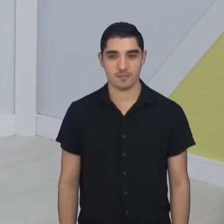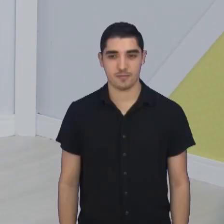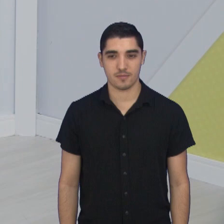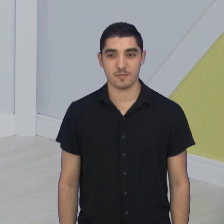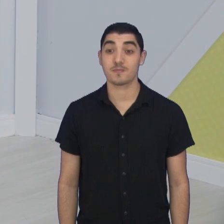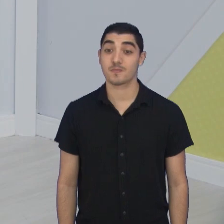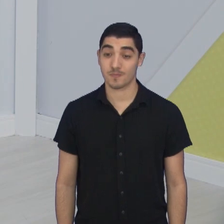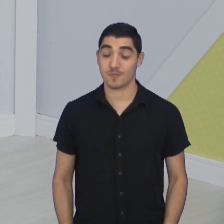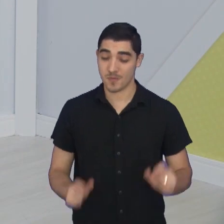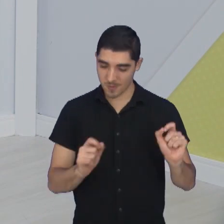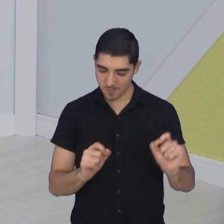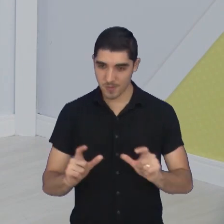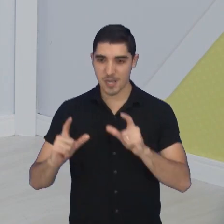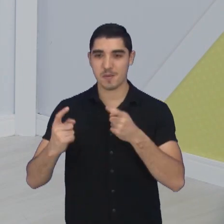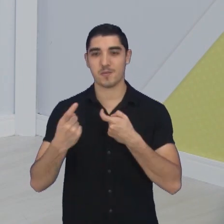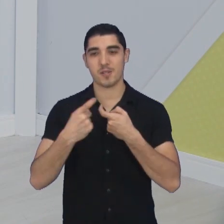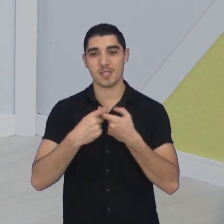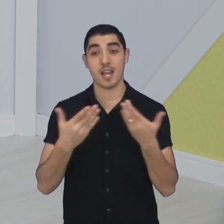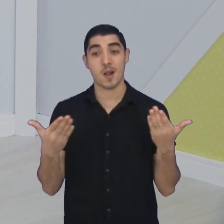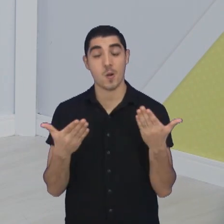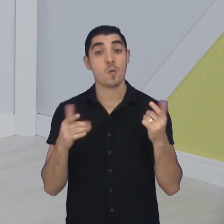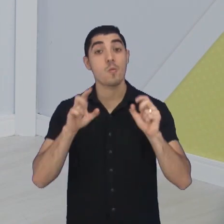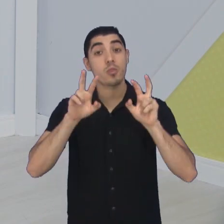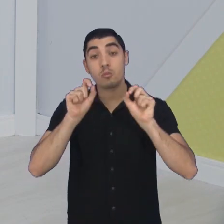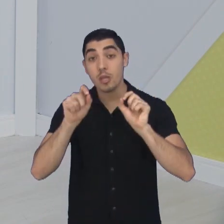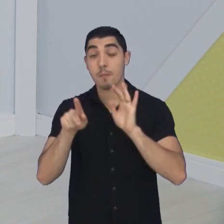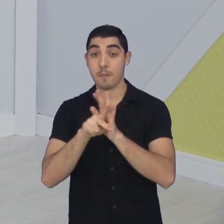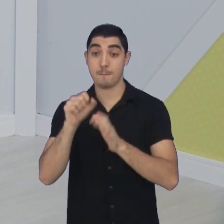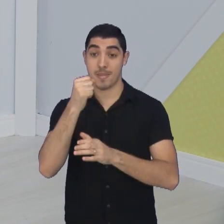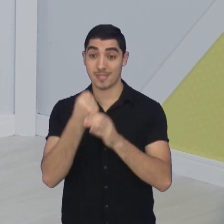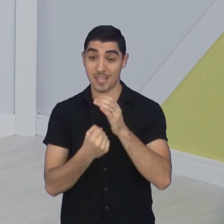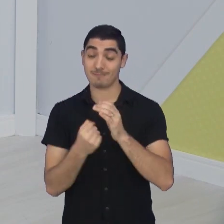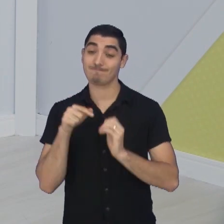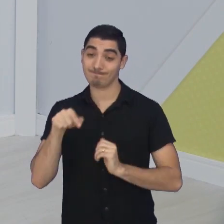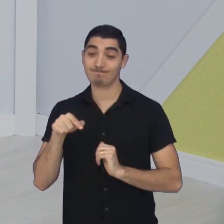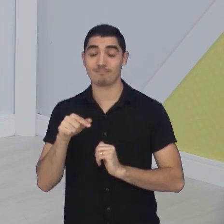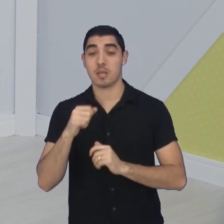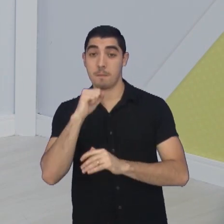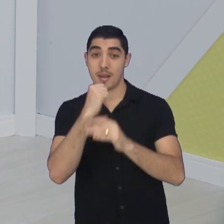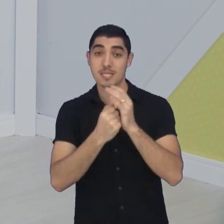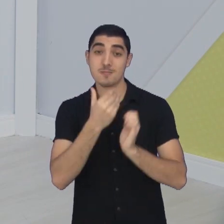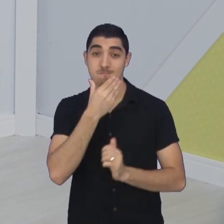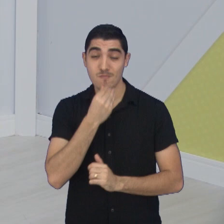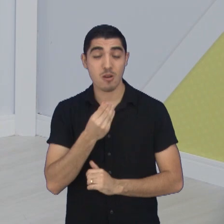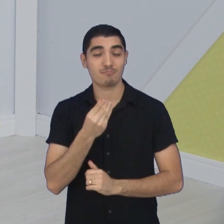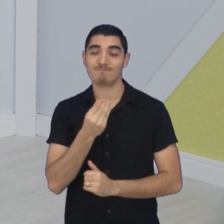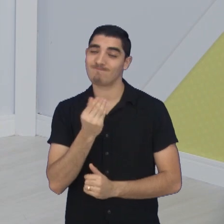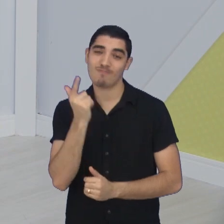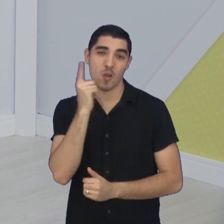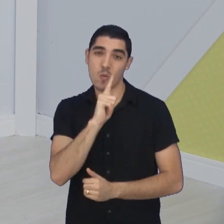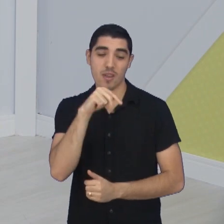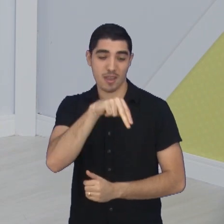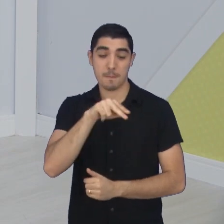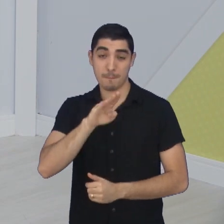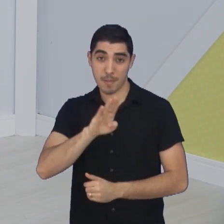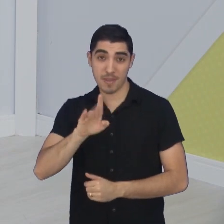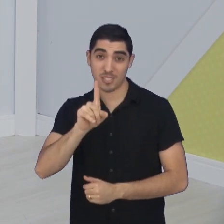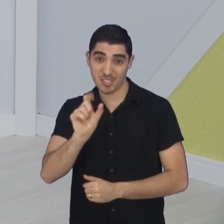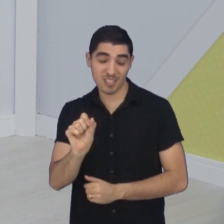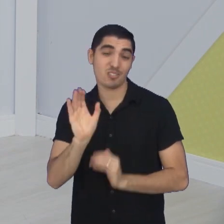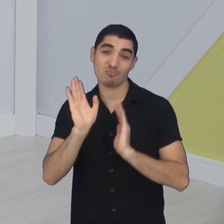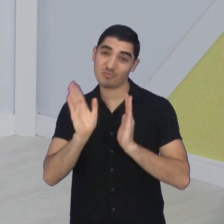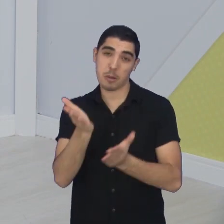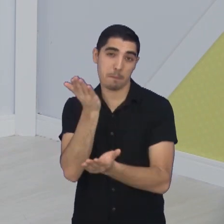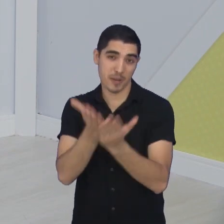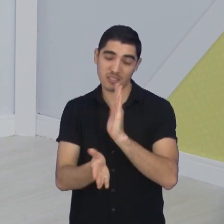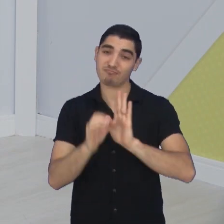Muito bem, estamos de volta com o Hora do Esporte, falando agora de basquete. Não deu para o São José Basquetebol no NBB 16, hein? O time está eliminado da